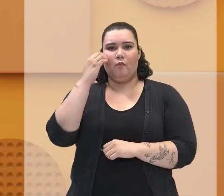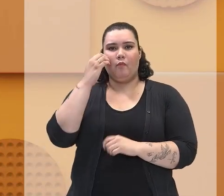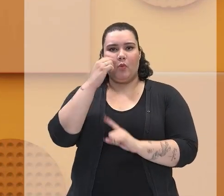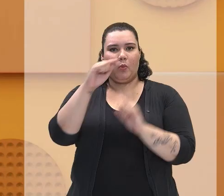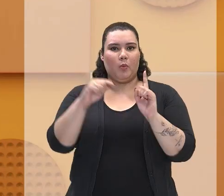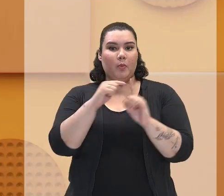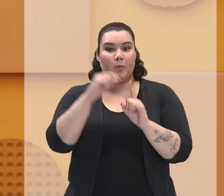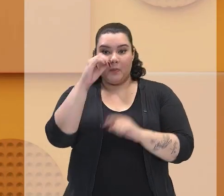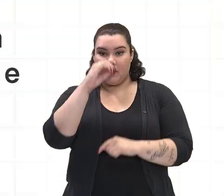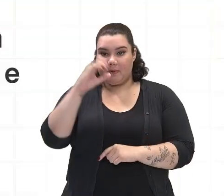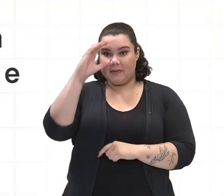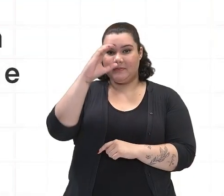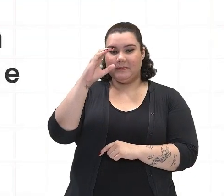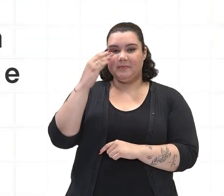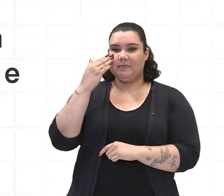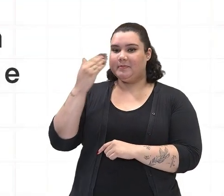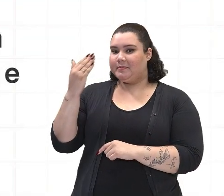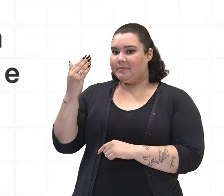de conhecimento. Vamos lá?